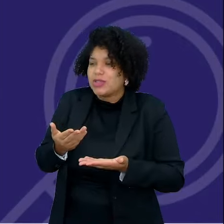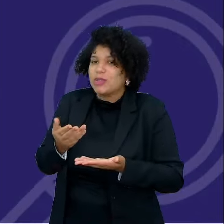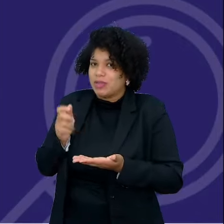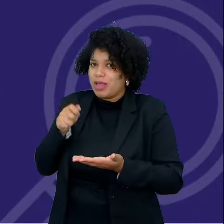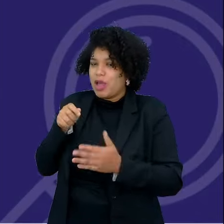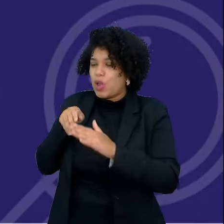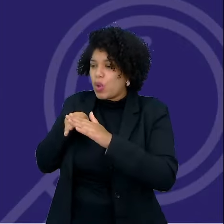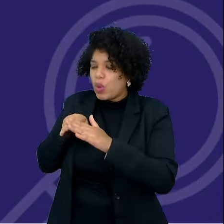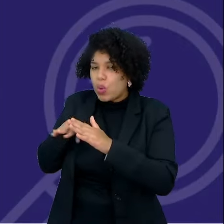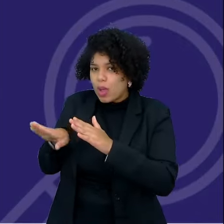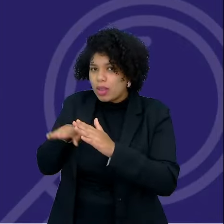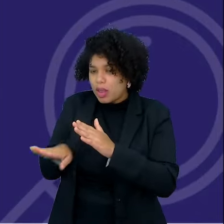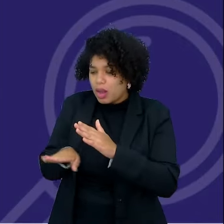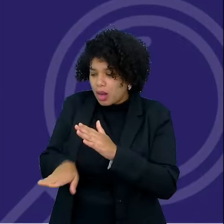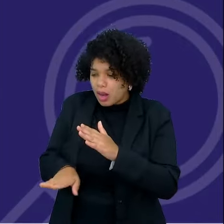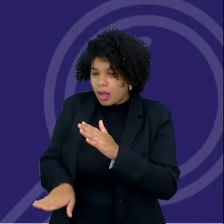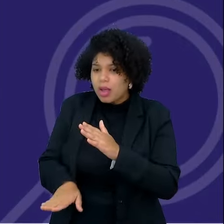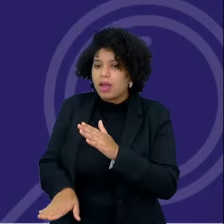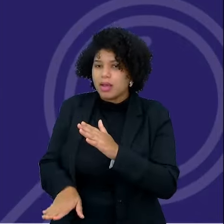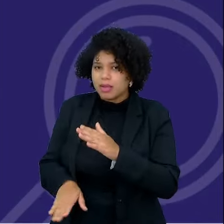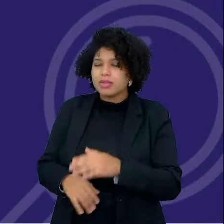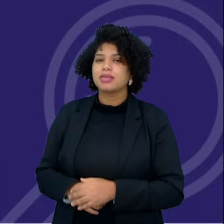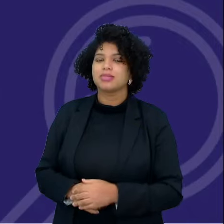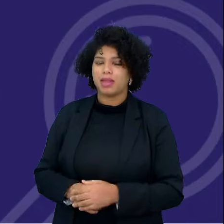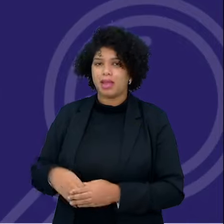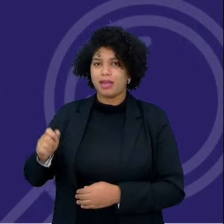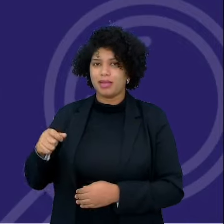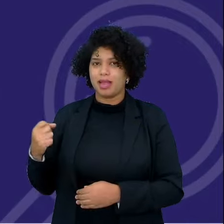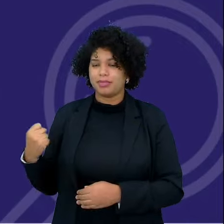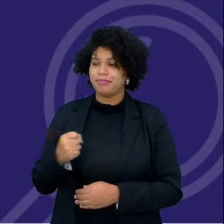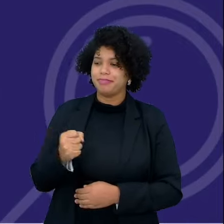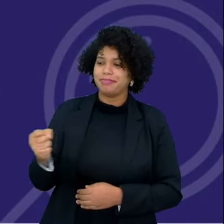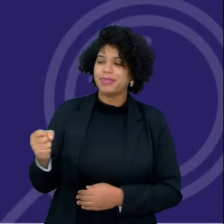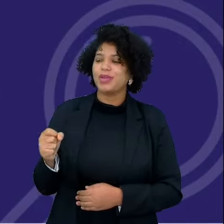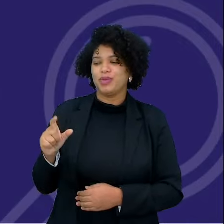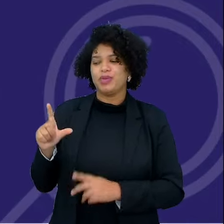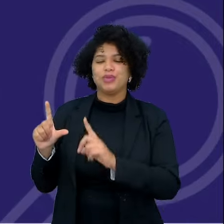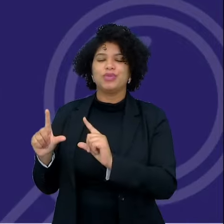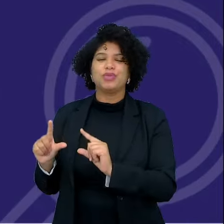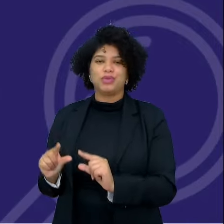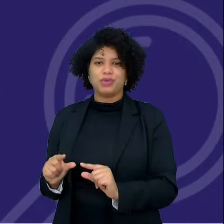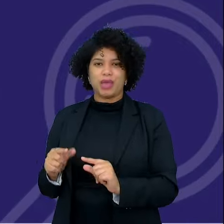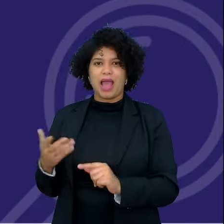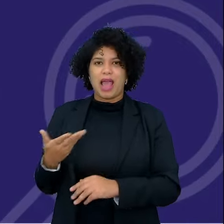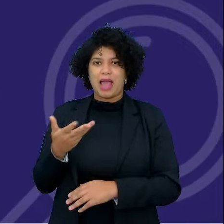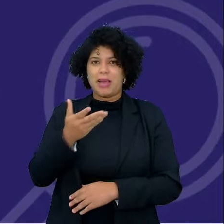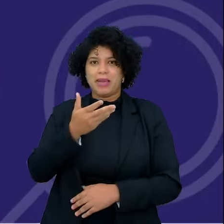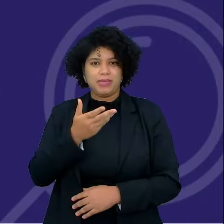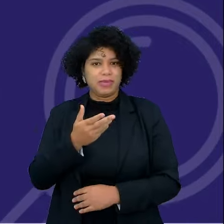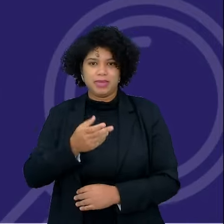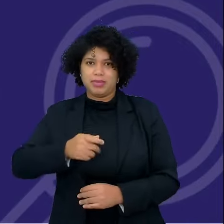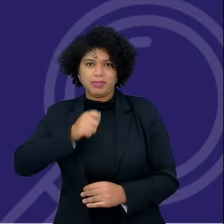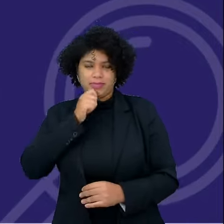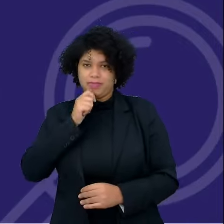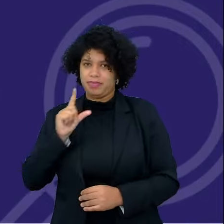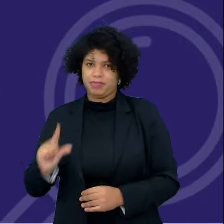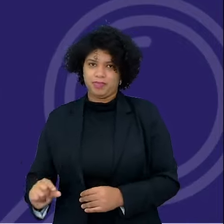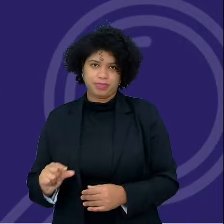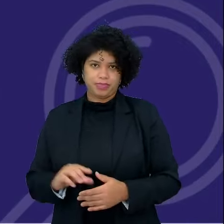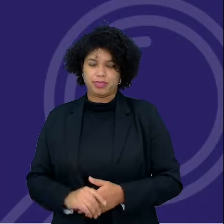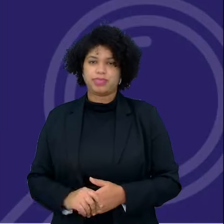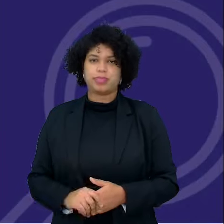reação, então a geladeira desacelera, faz o contrário. Se eu estou pensando